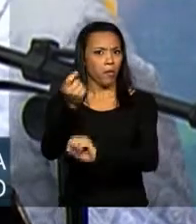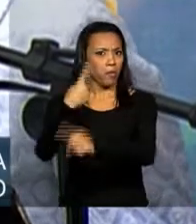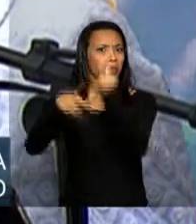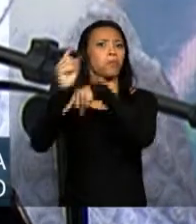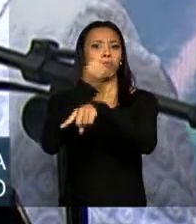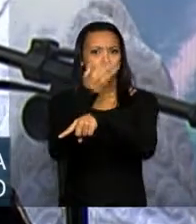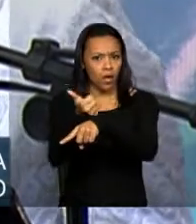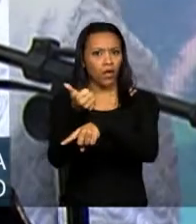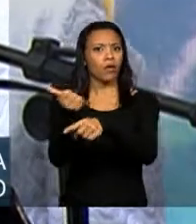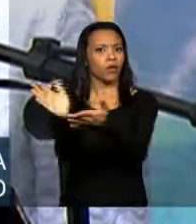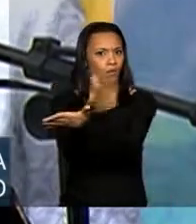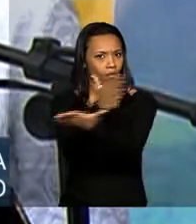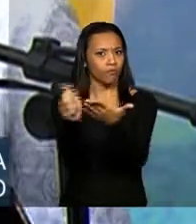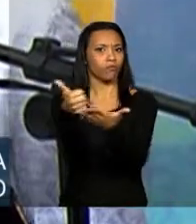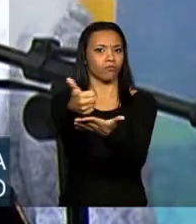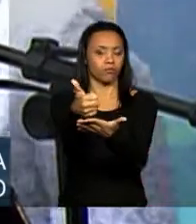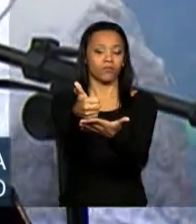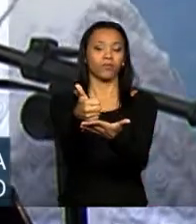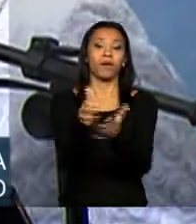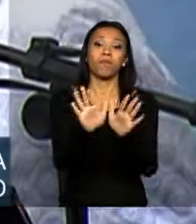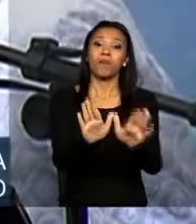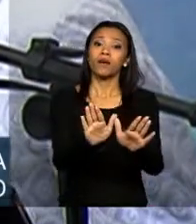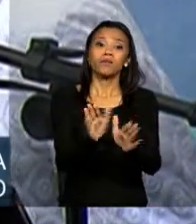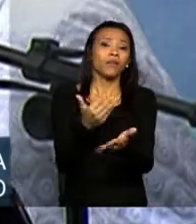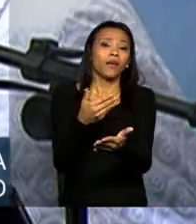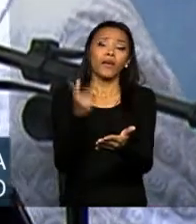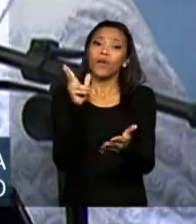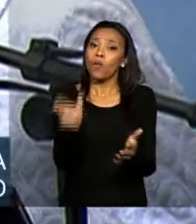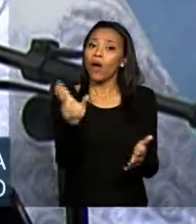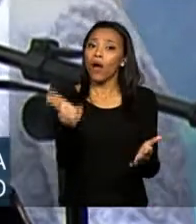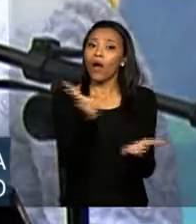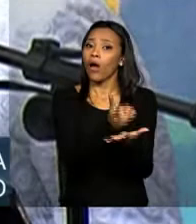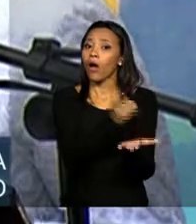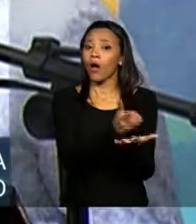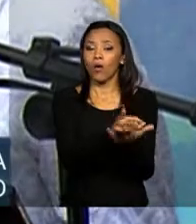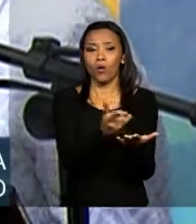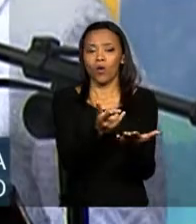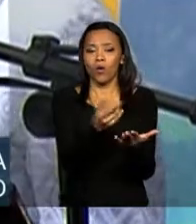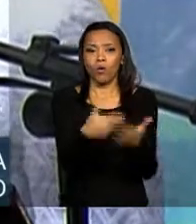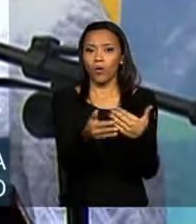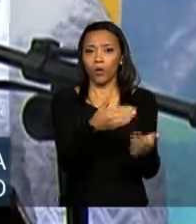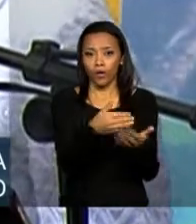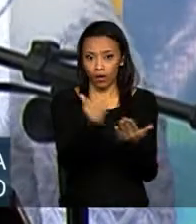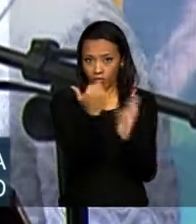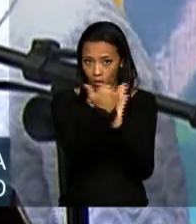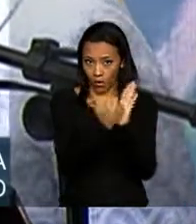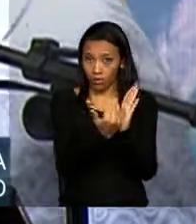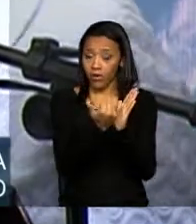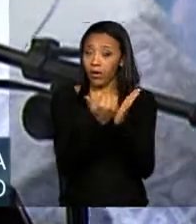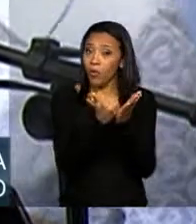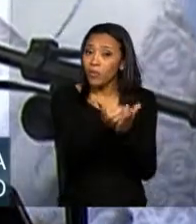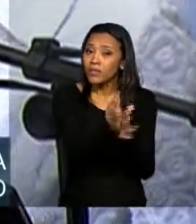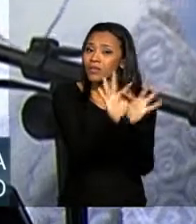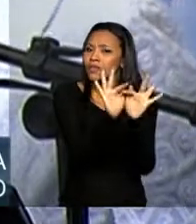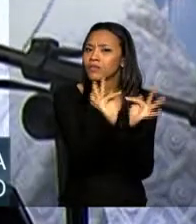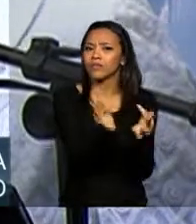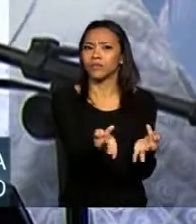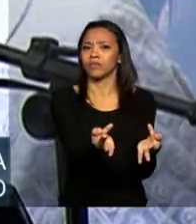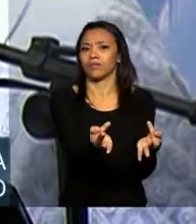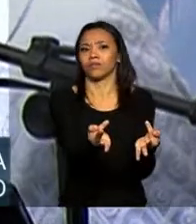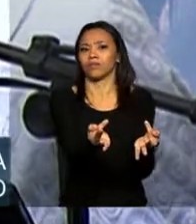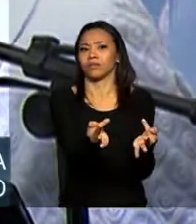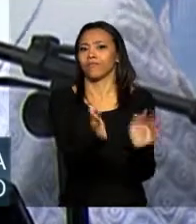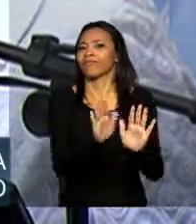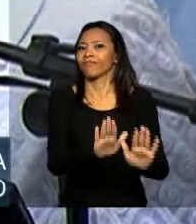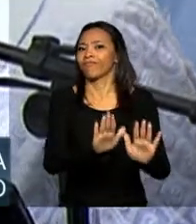alguns casos mas ele como qualquer programa que começa começa pequeno e agora nós temos